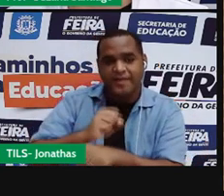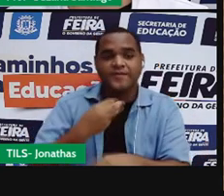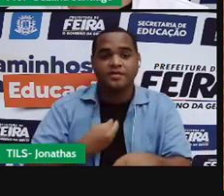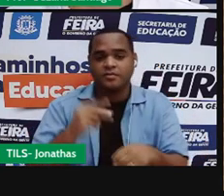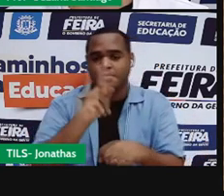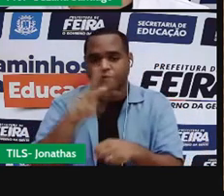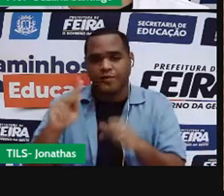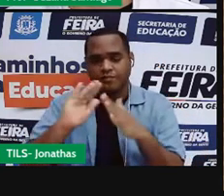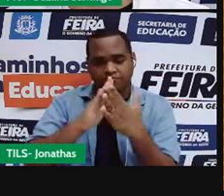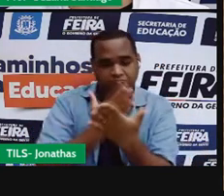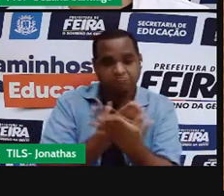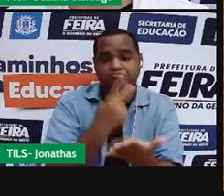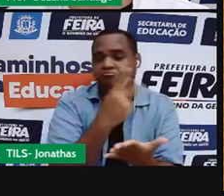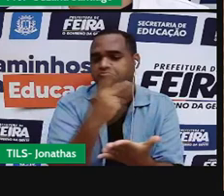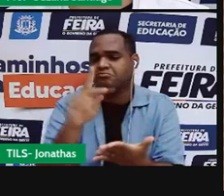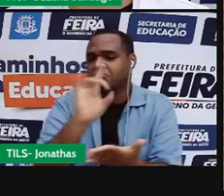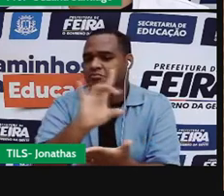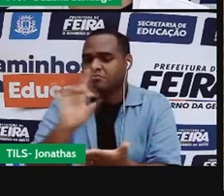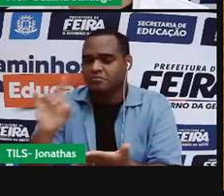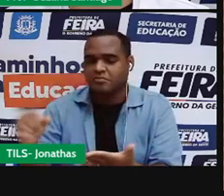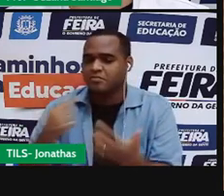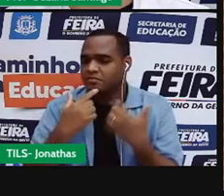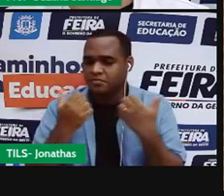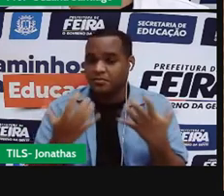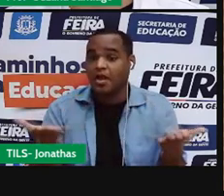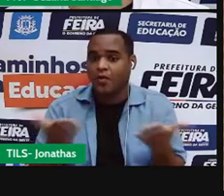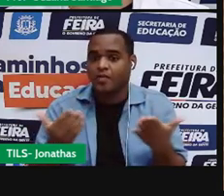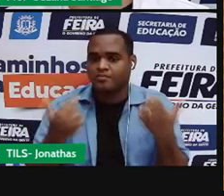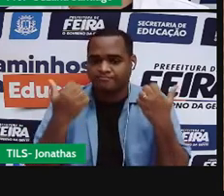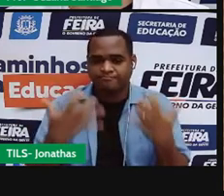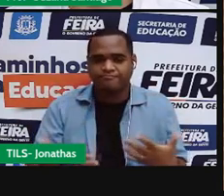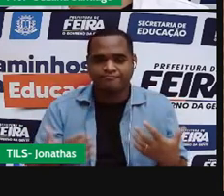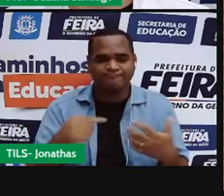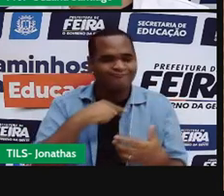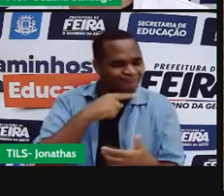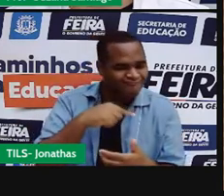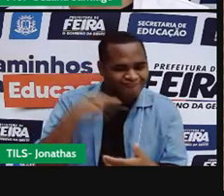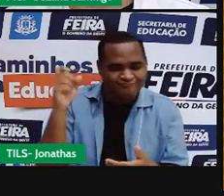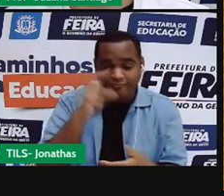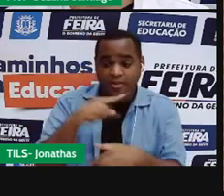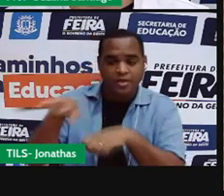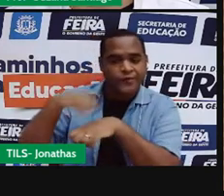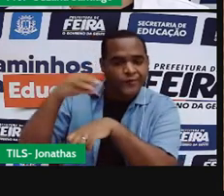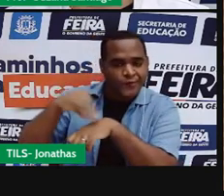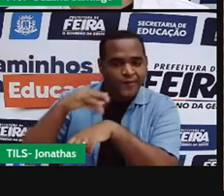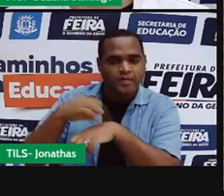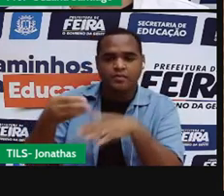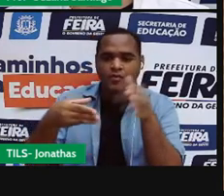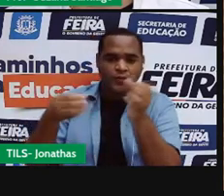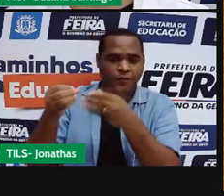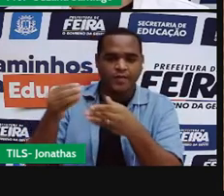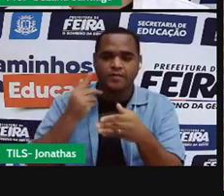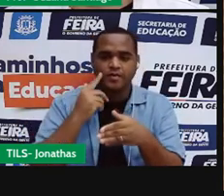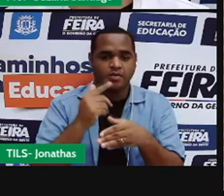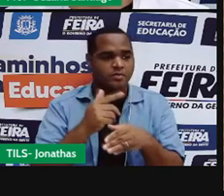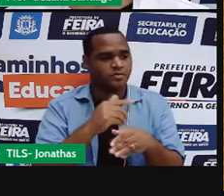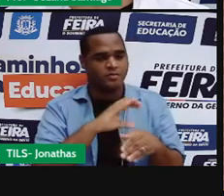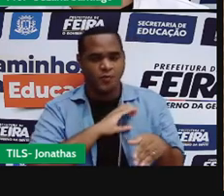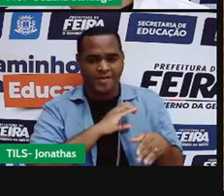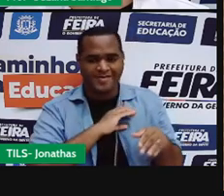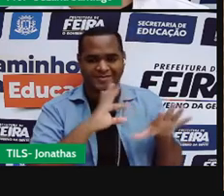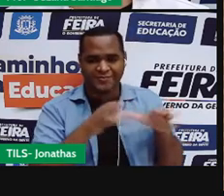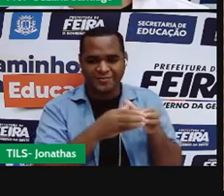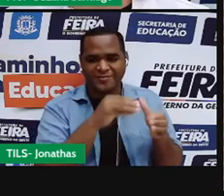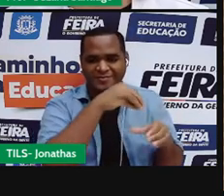vocês, da escola de vocês. Aproveitem esse momento para tirar as dúvidas, busquem novas informações, conversem com os colegas de sala